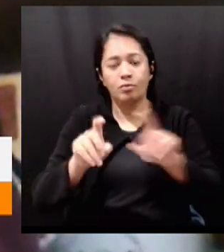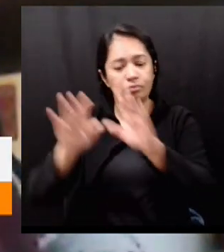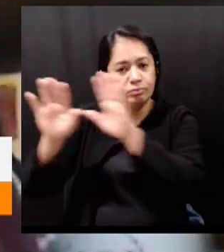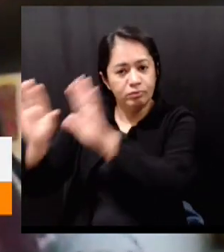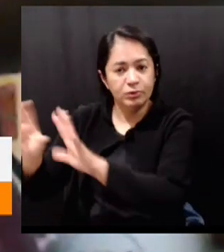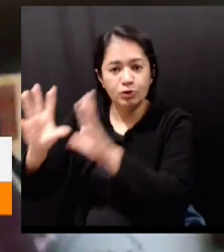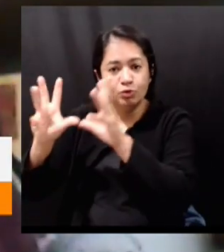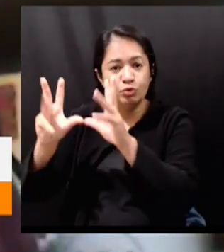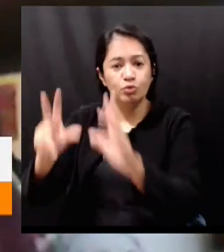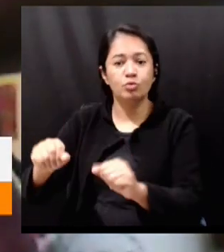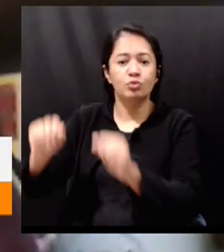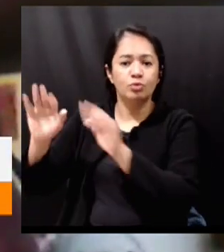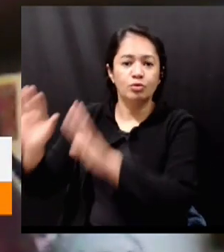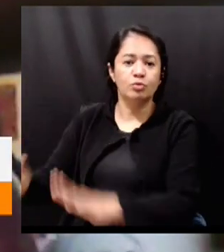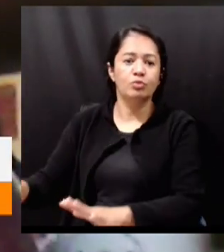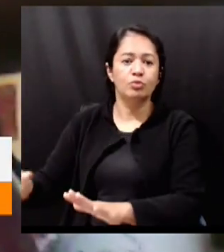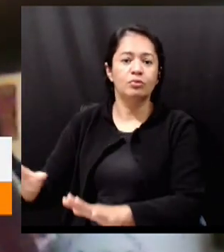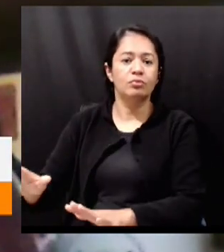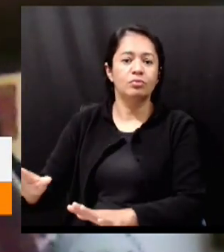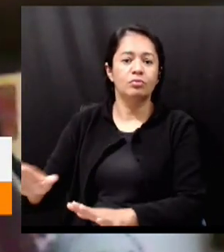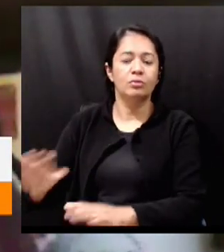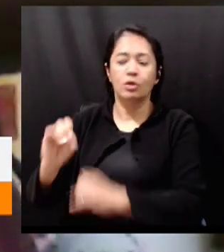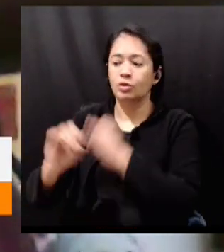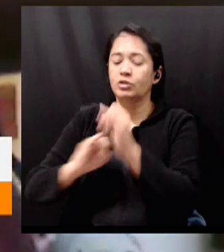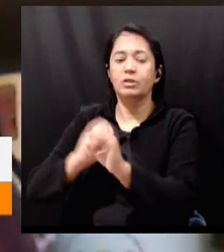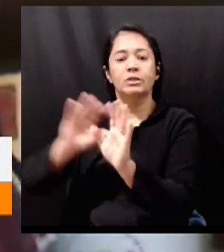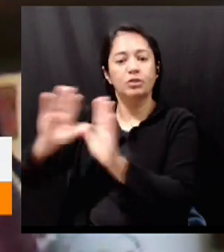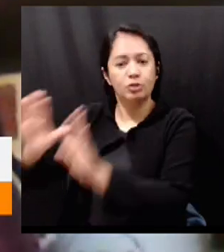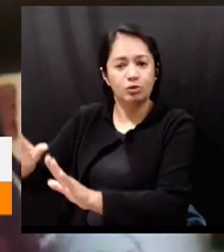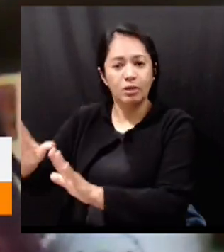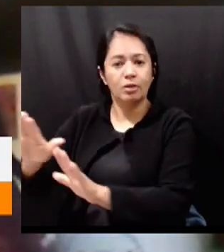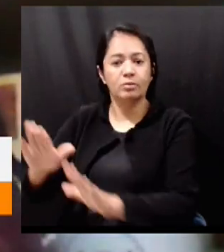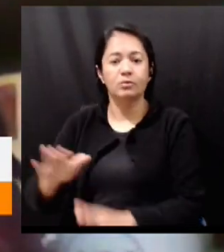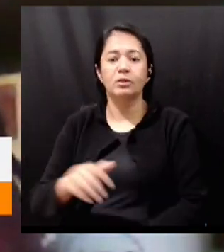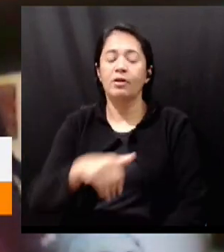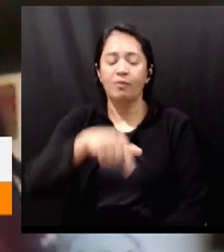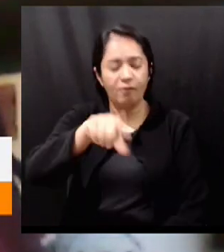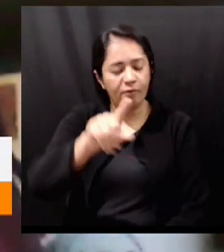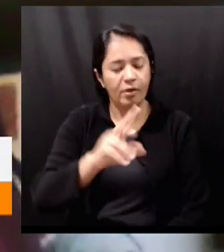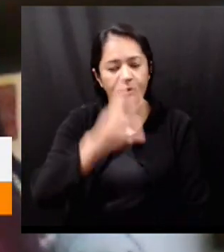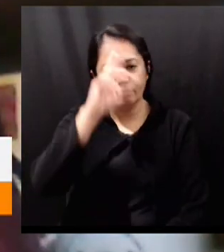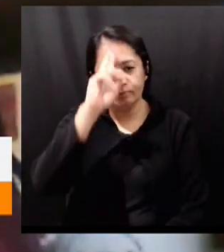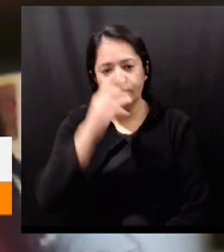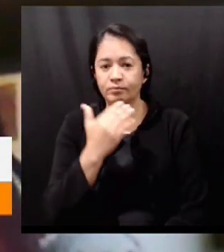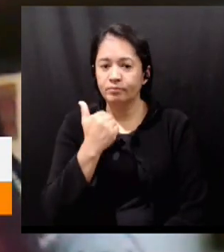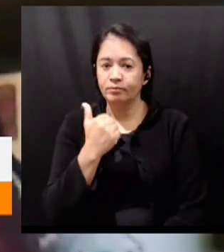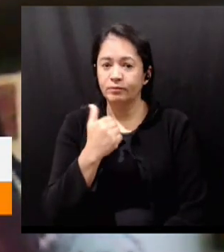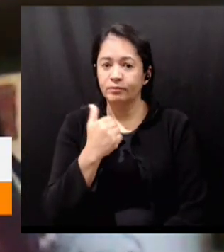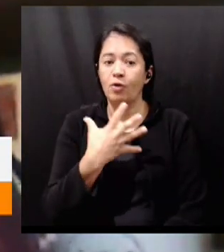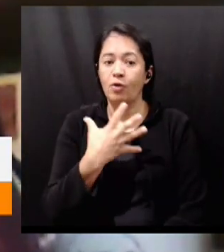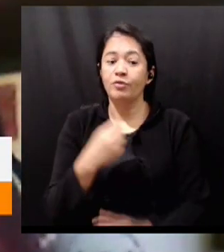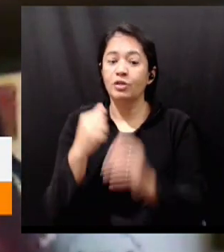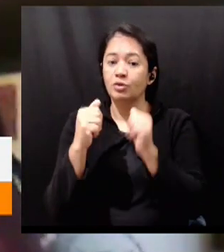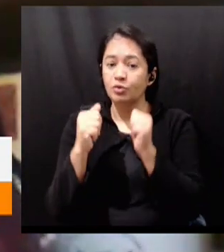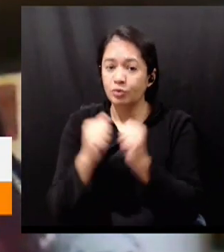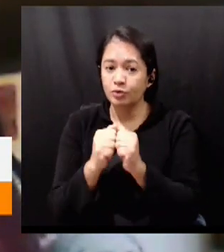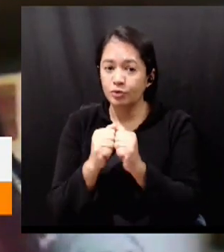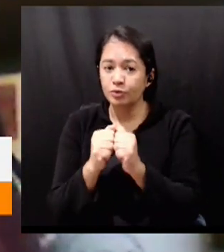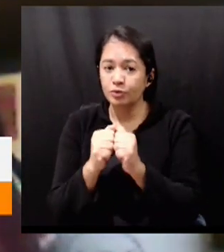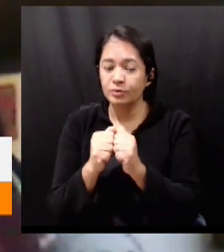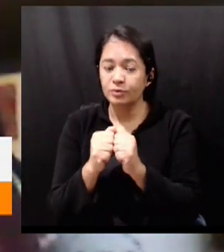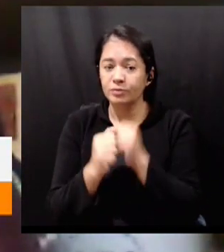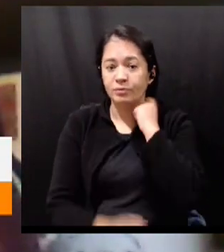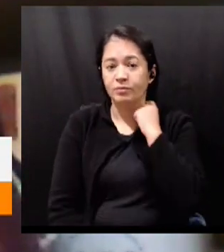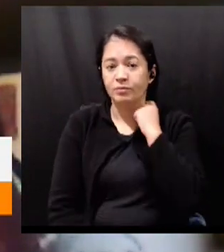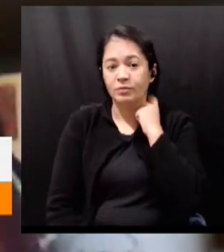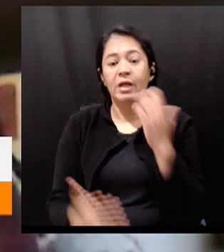que é digital eletrônico do lado. E se o filho está junto com a filha, esse é o momento de